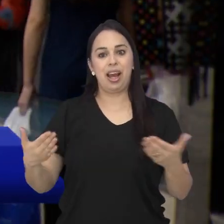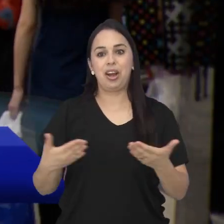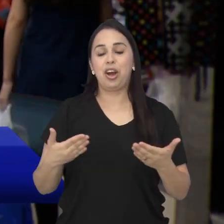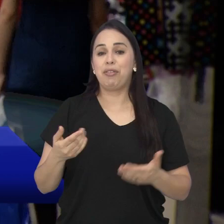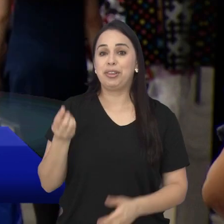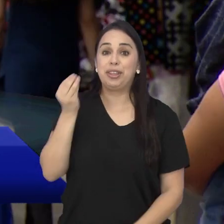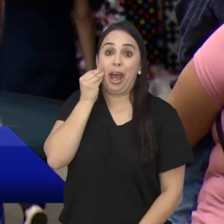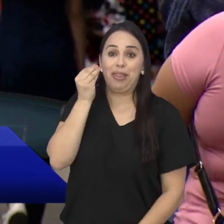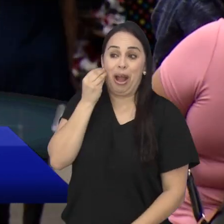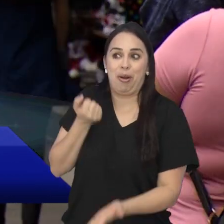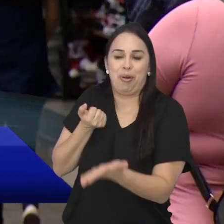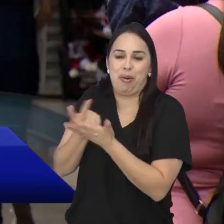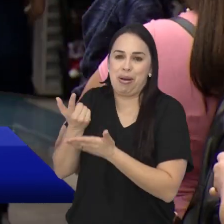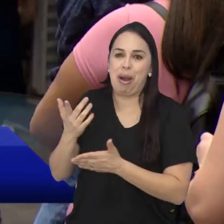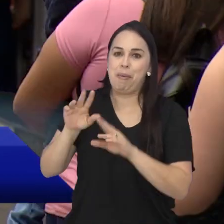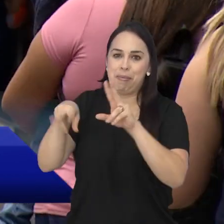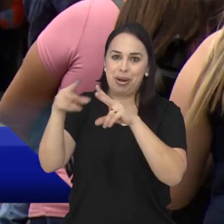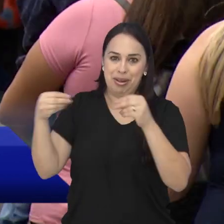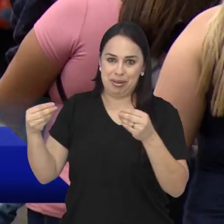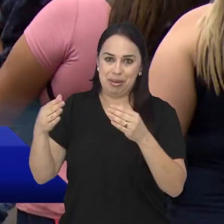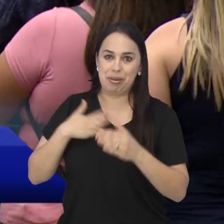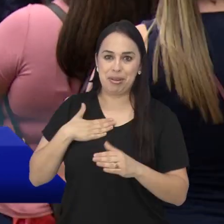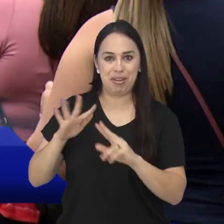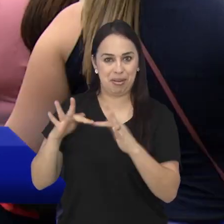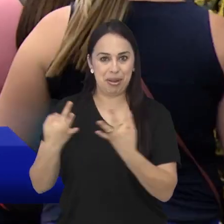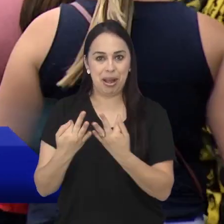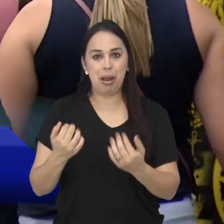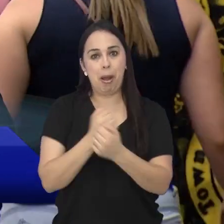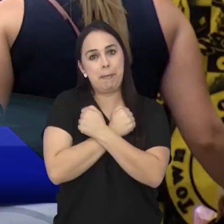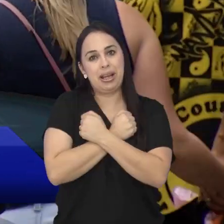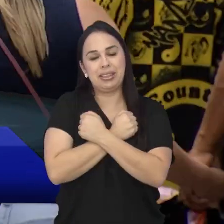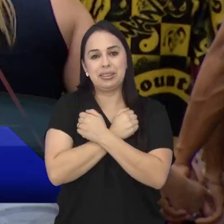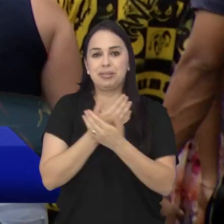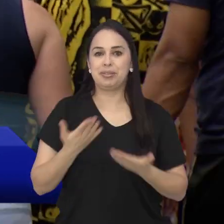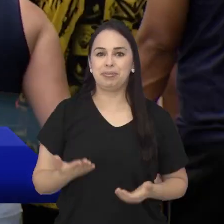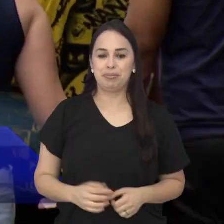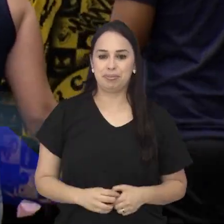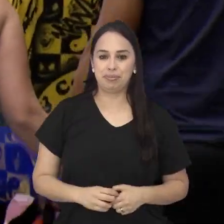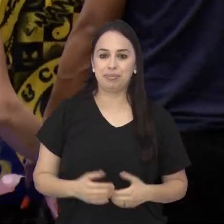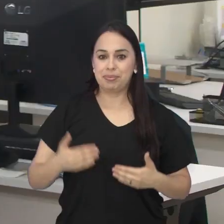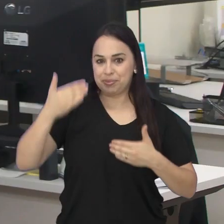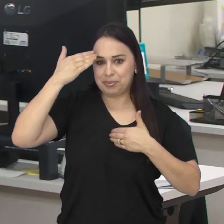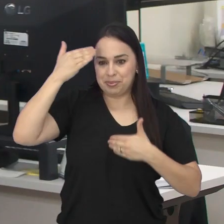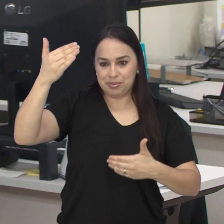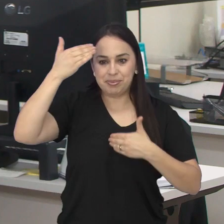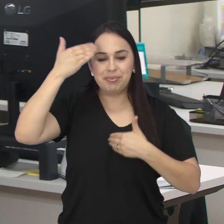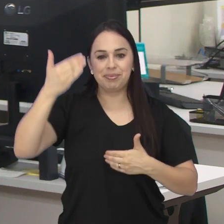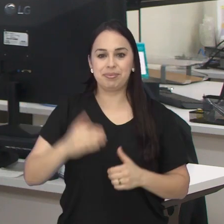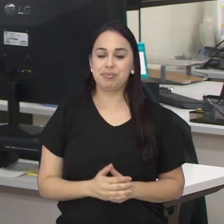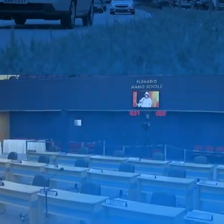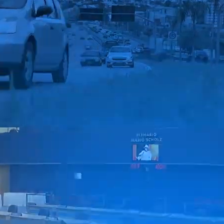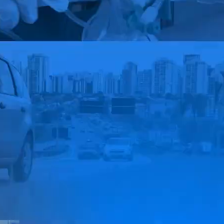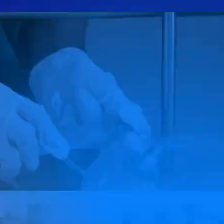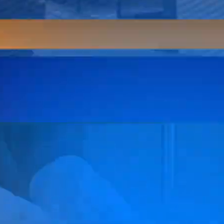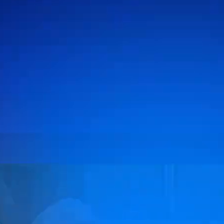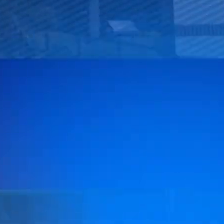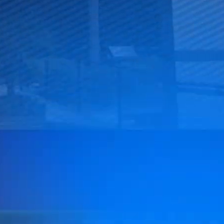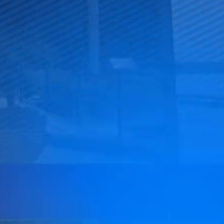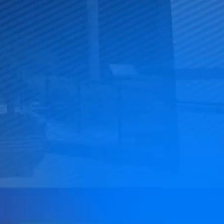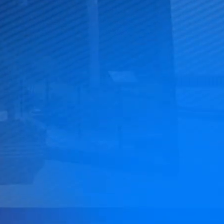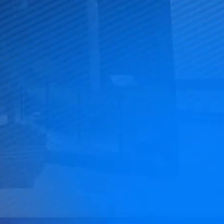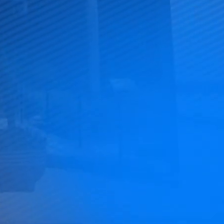eu vou agora tentar garantir os presentes para toda a minha família. Um abraço, Tamires, até a próxima. Muito obrigada, Bruno.